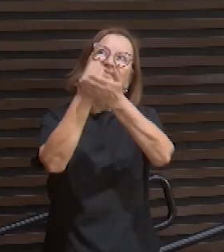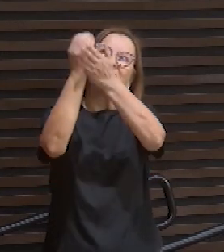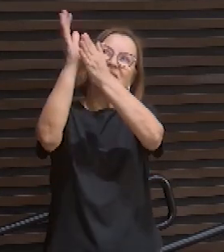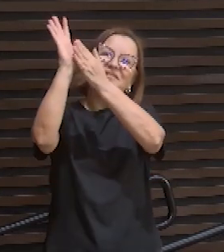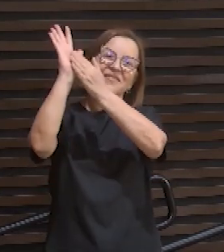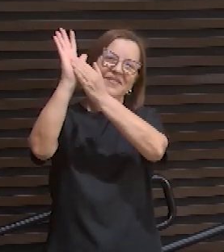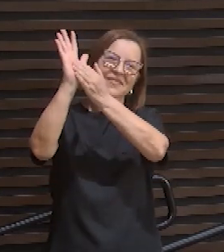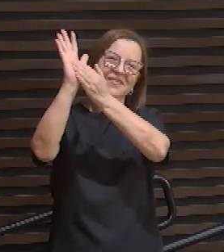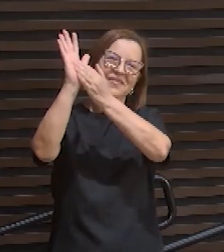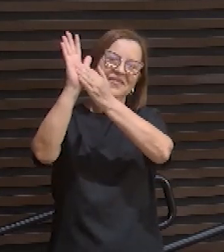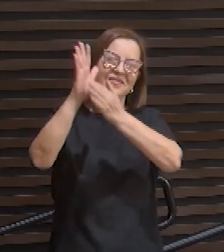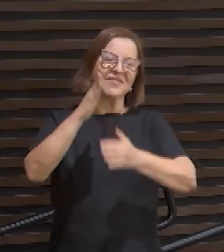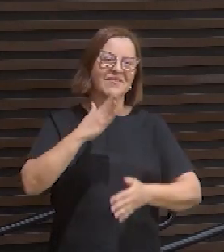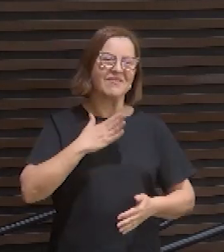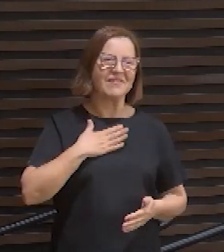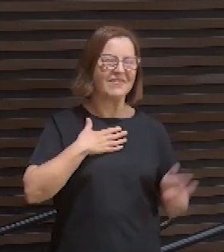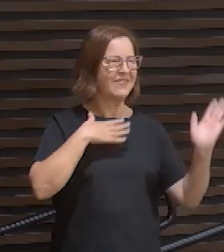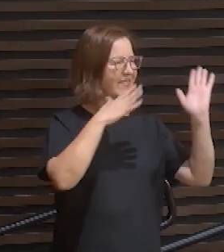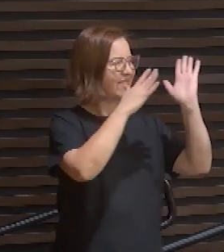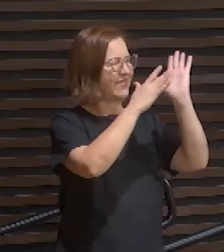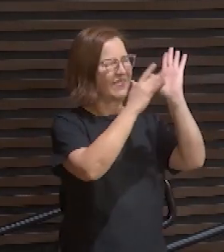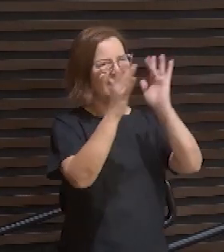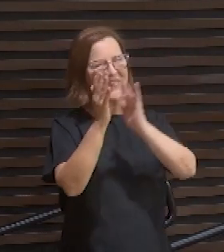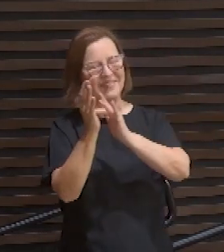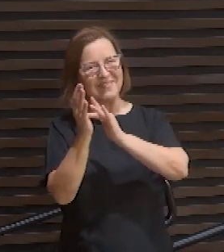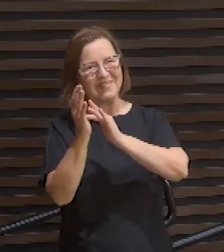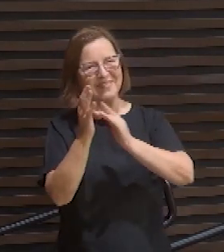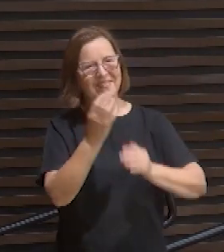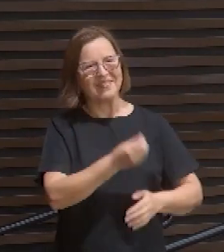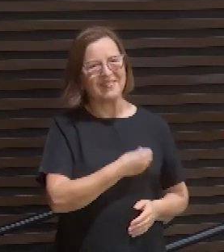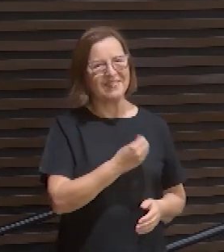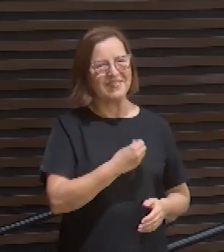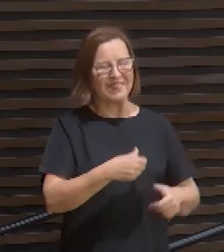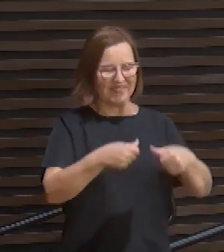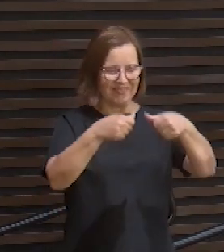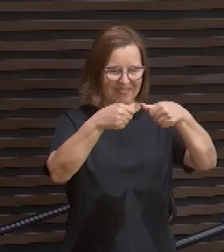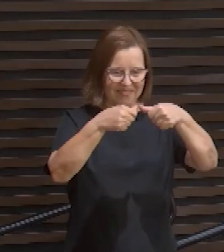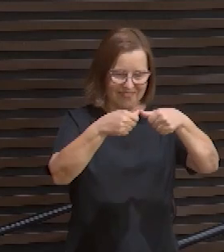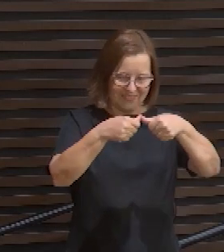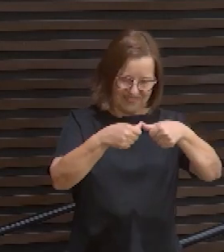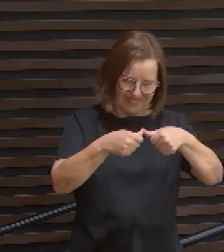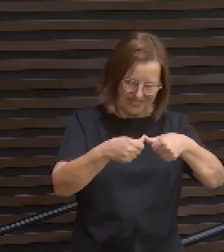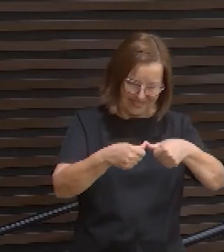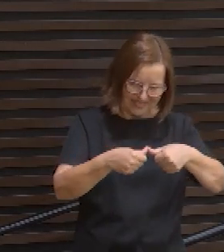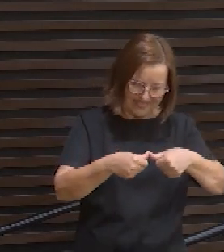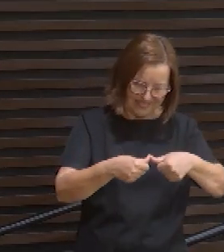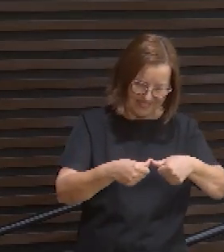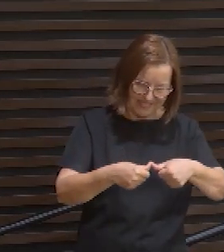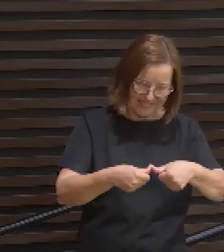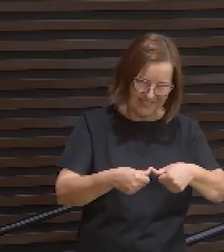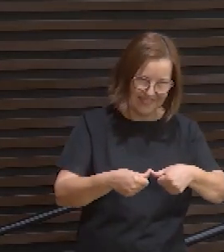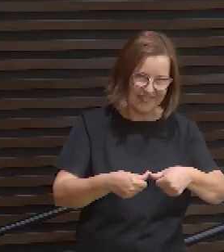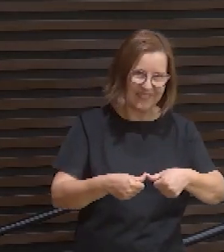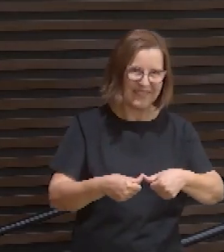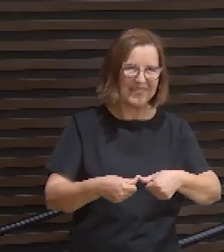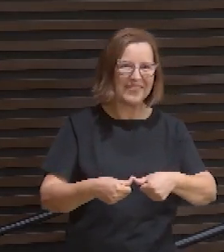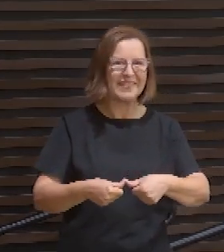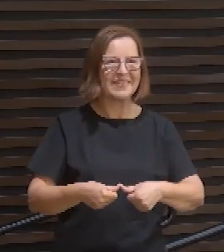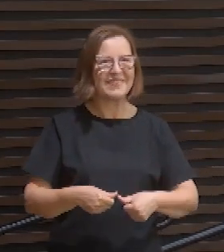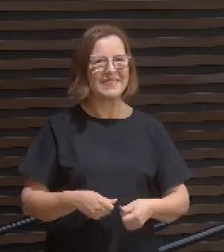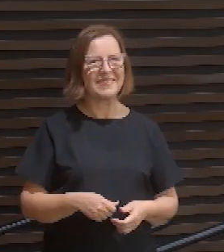está nas mãos do meu Jesus, que vivo